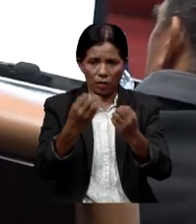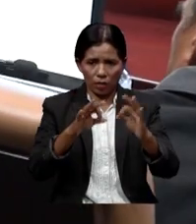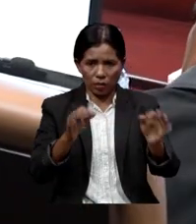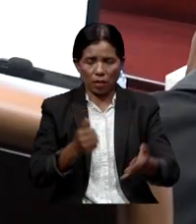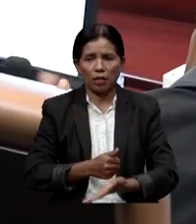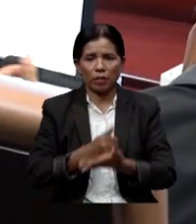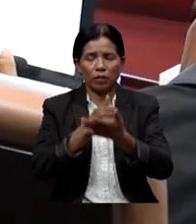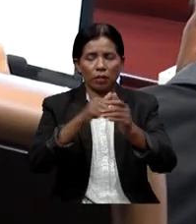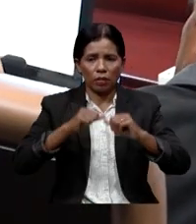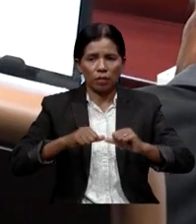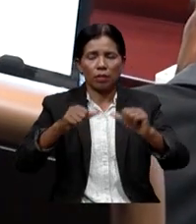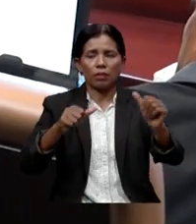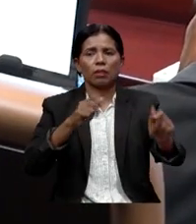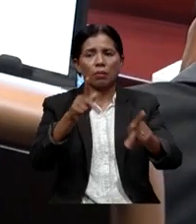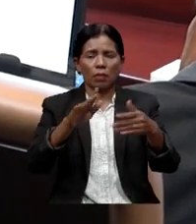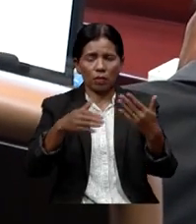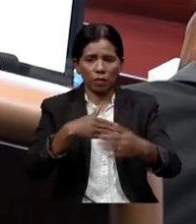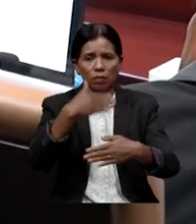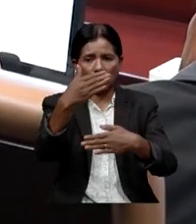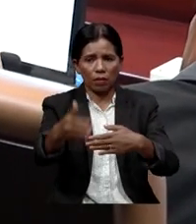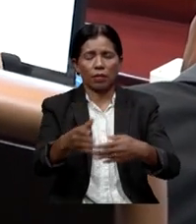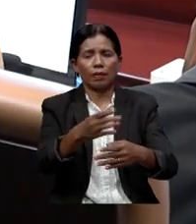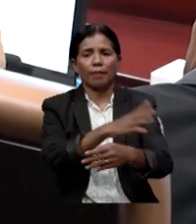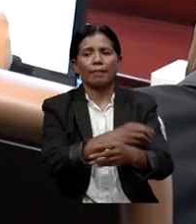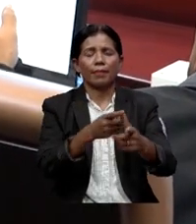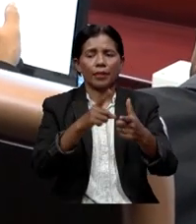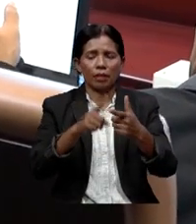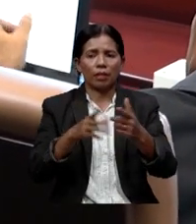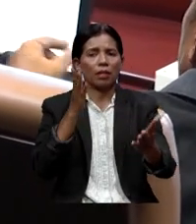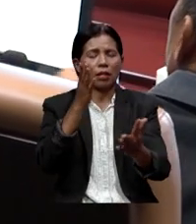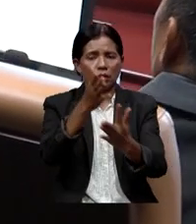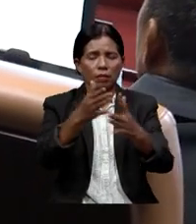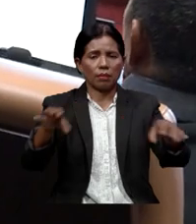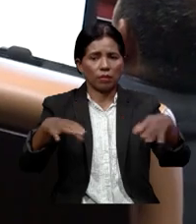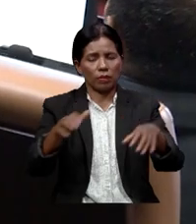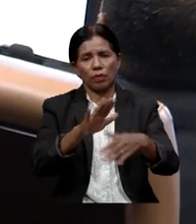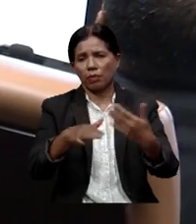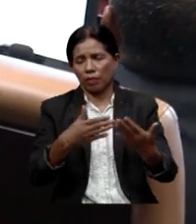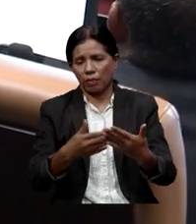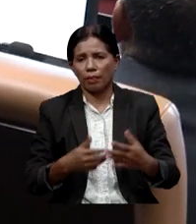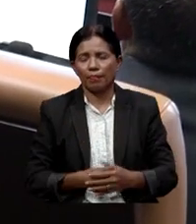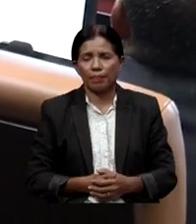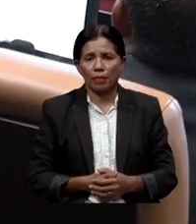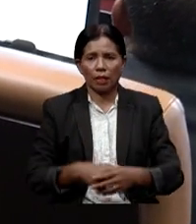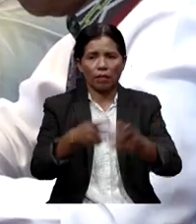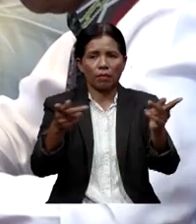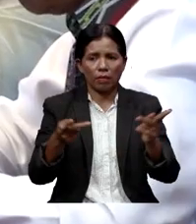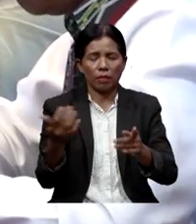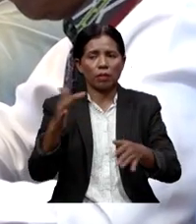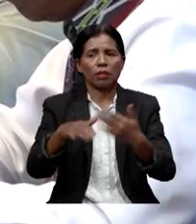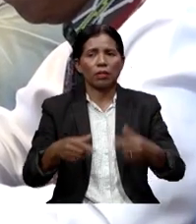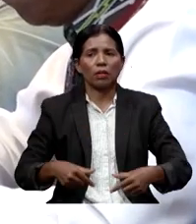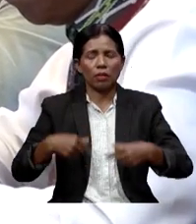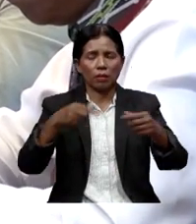apoio à continuação da comunidade Tuir Mai ba manutenção no acesso ao serviço Sira. Habitação Sira Ne se